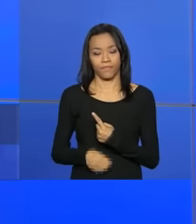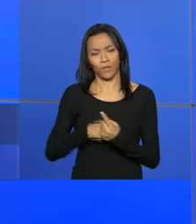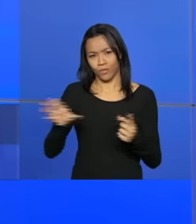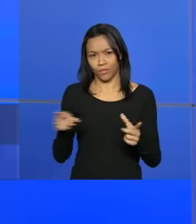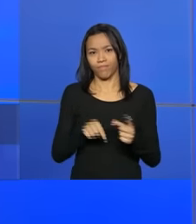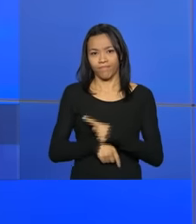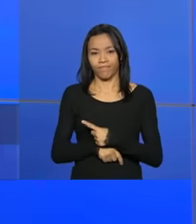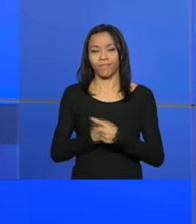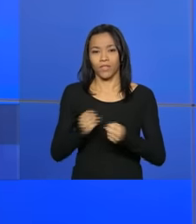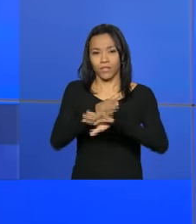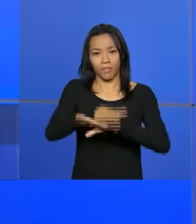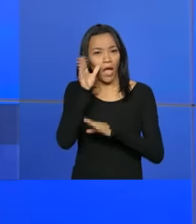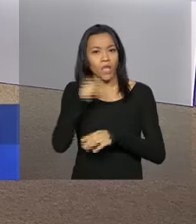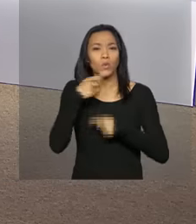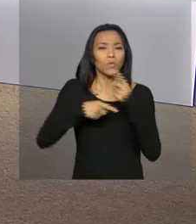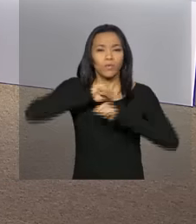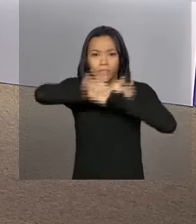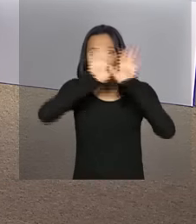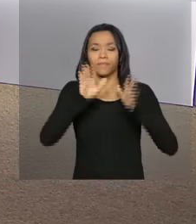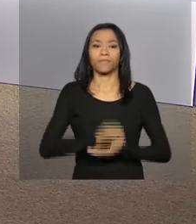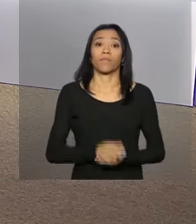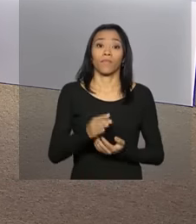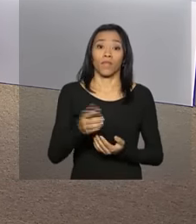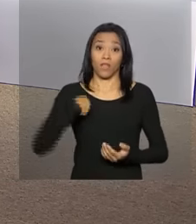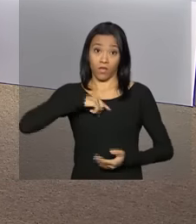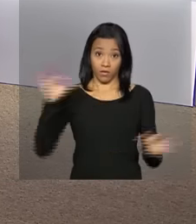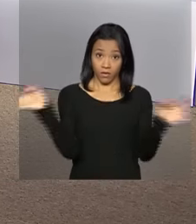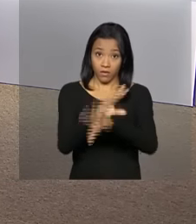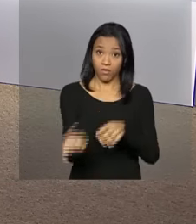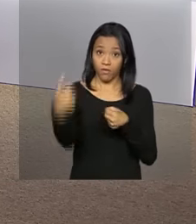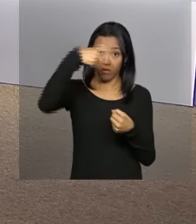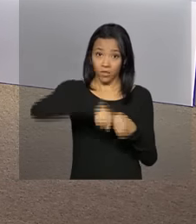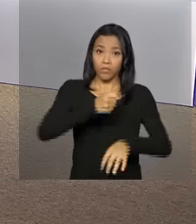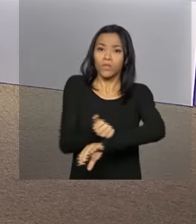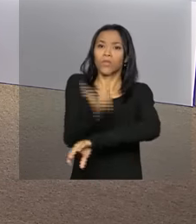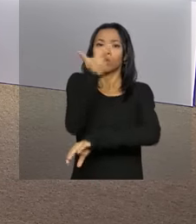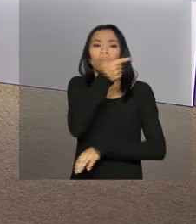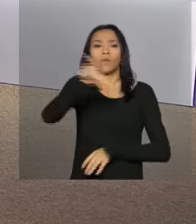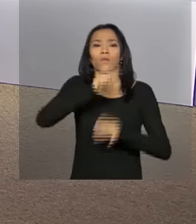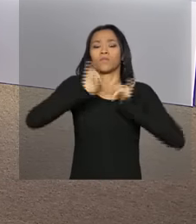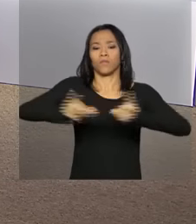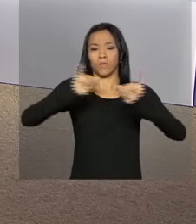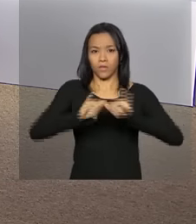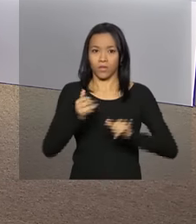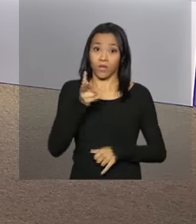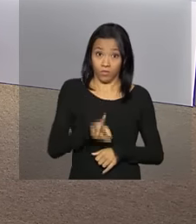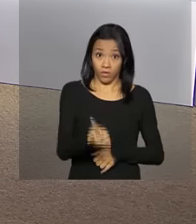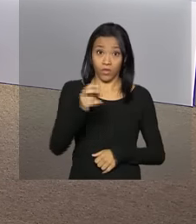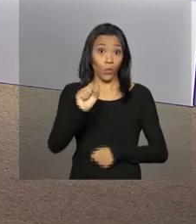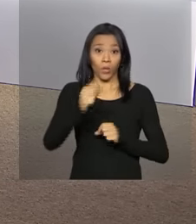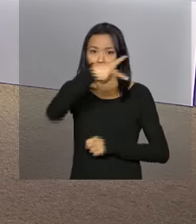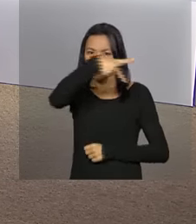tudojunto pcom.br Nós voltamos nós ficamos por aqui Voltamos ao meio-dia com outras informações acompanha as